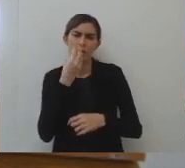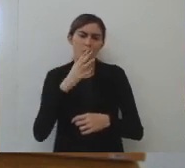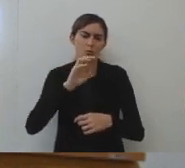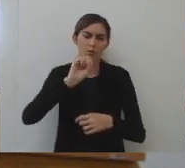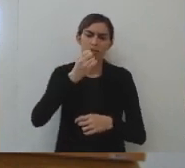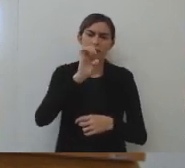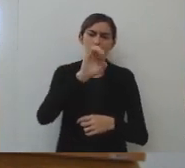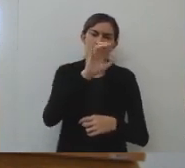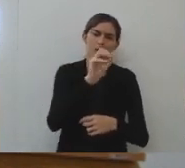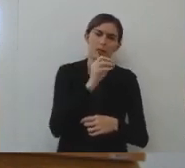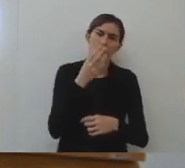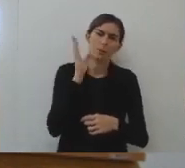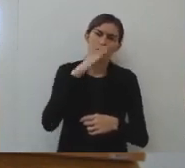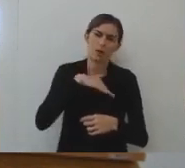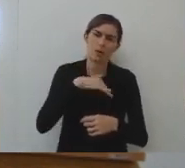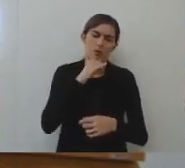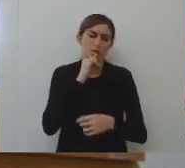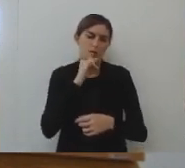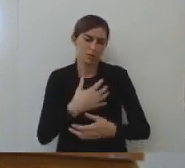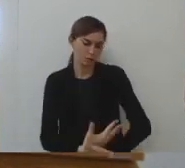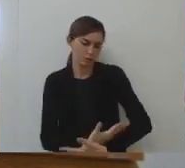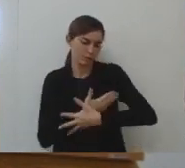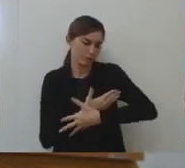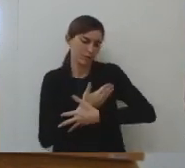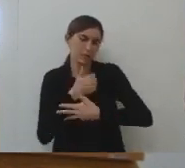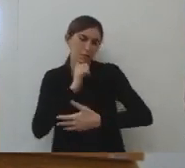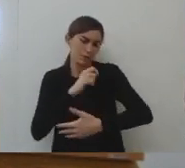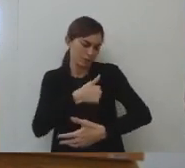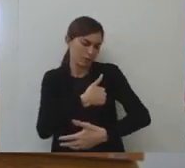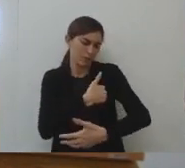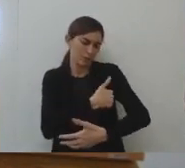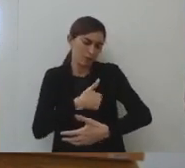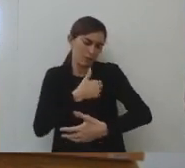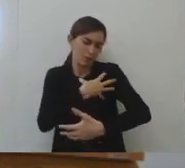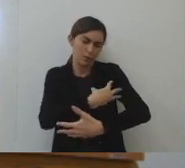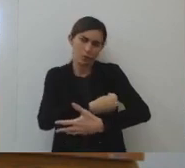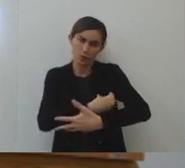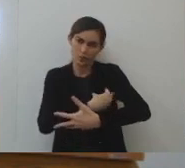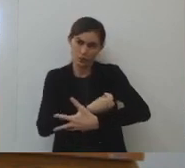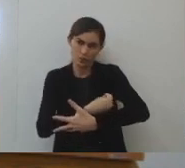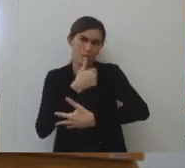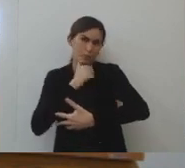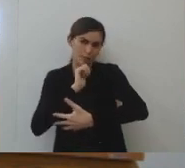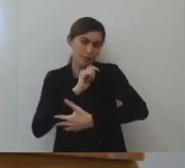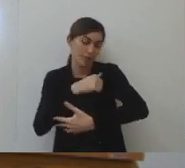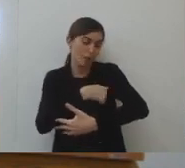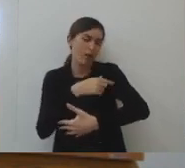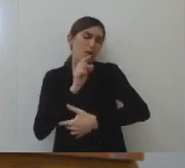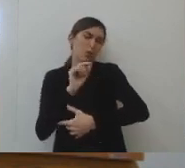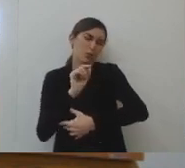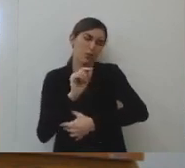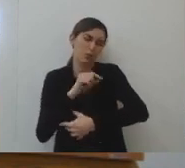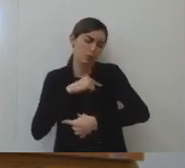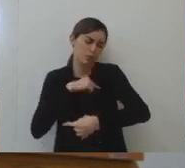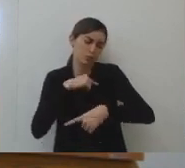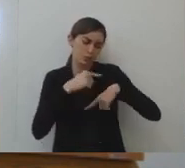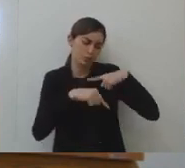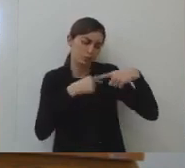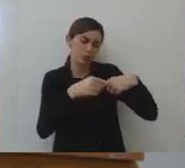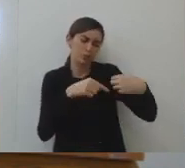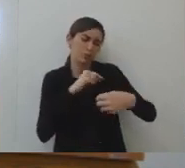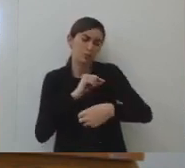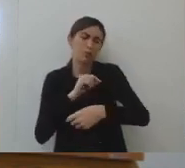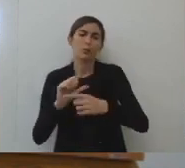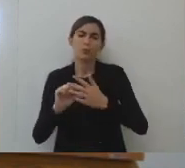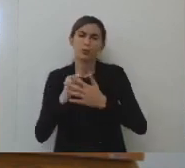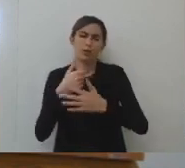mau? Toda vez que uma mãe pega o bebê e coloca no seio para que ele possa se alimentar, ela vai gerar aí um estresse.